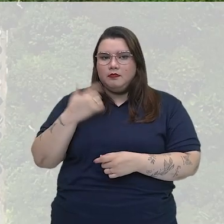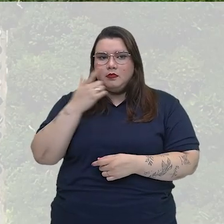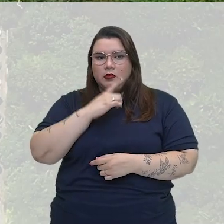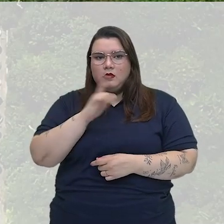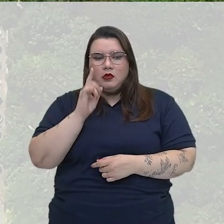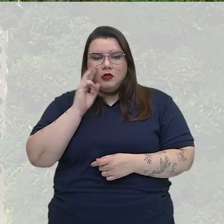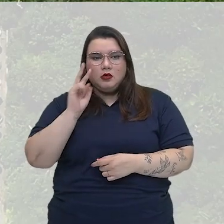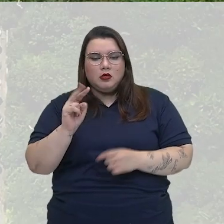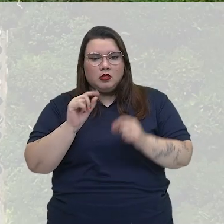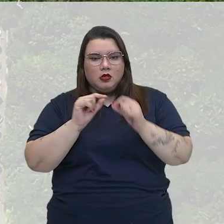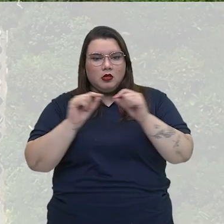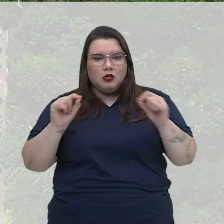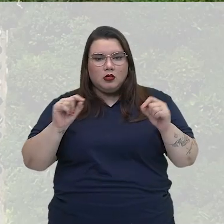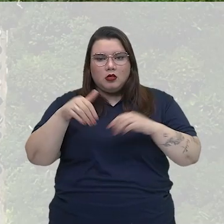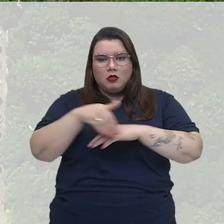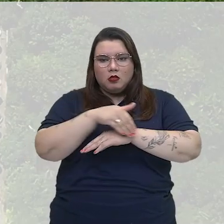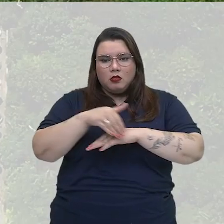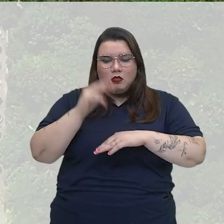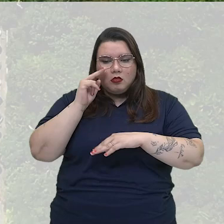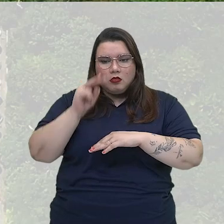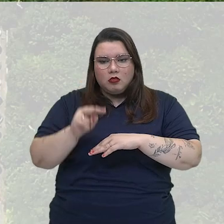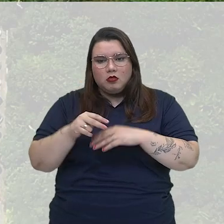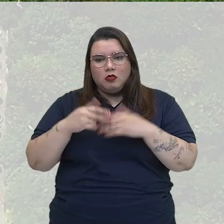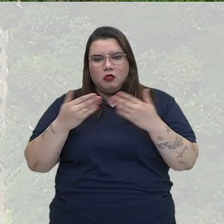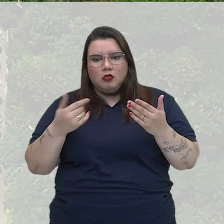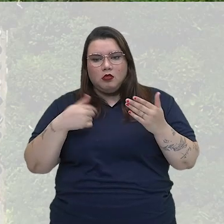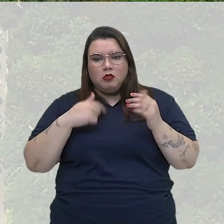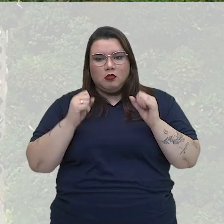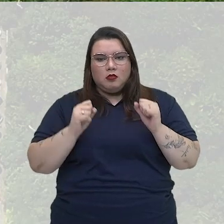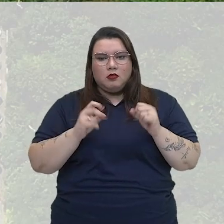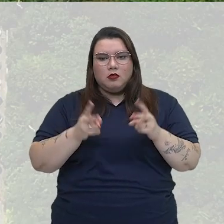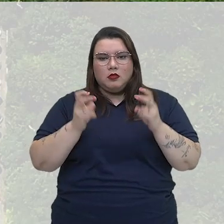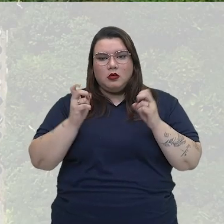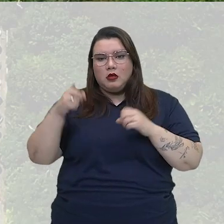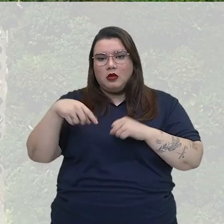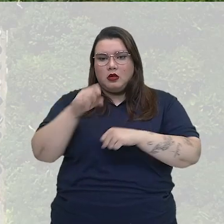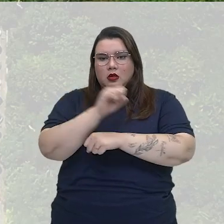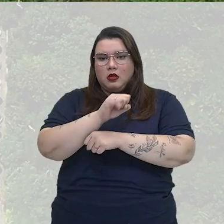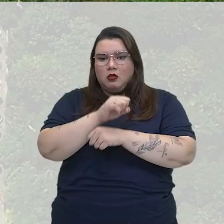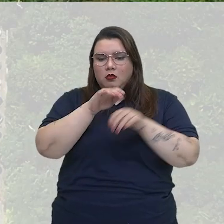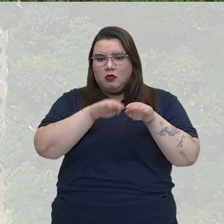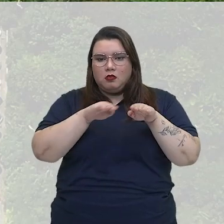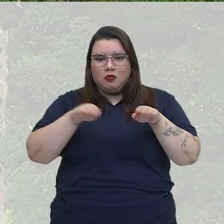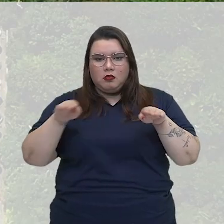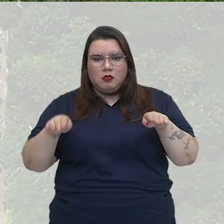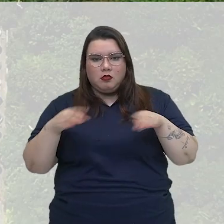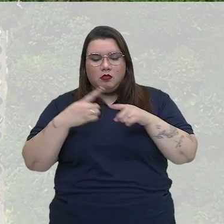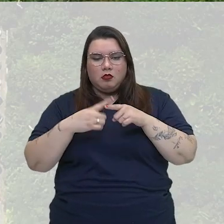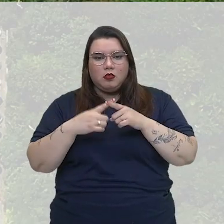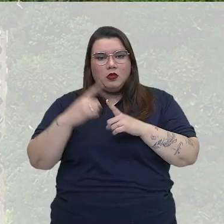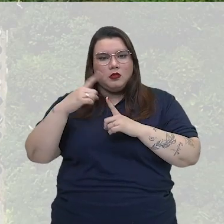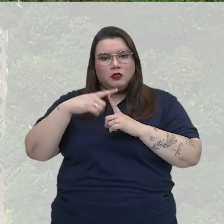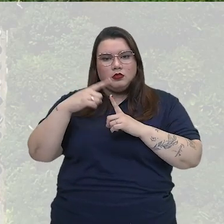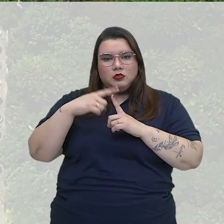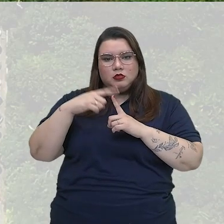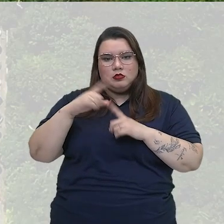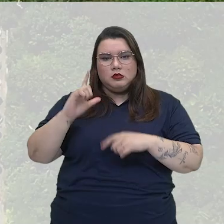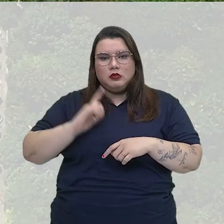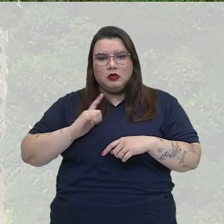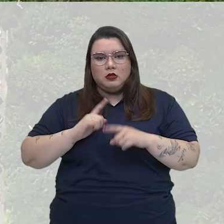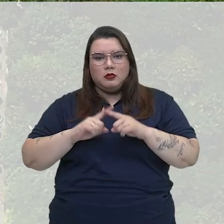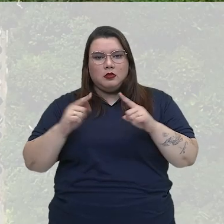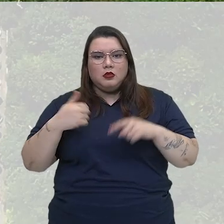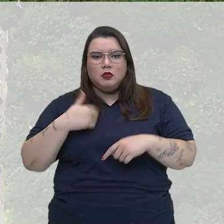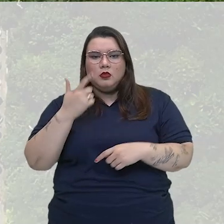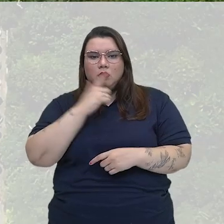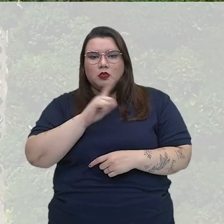ver mais as linhas que estão no chão. Eu consigo ver que são carros, por causa da forma que eles têm. Mas eu não